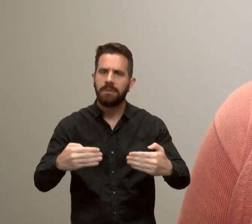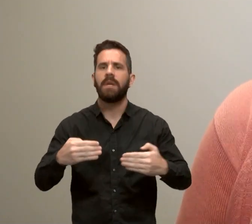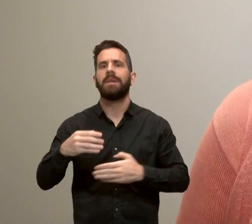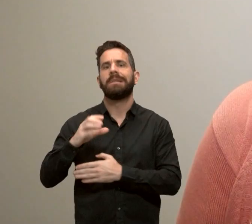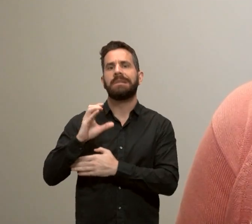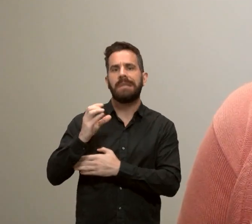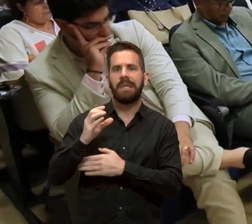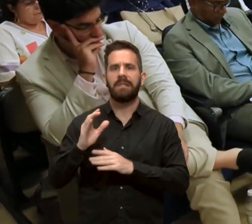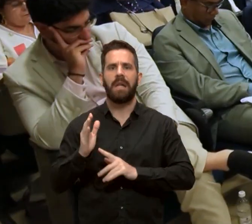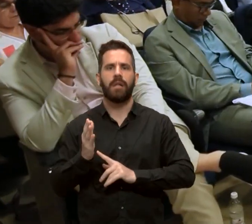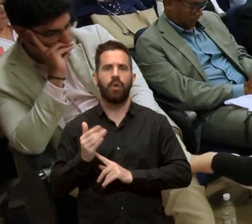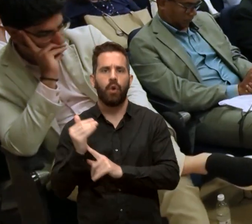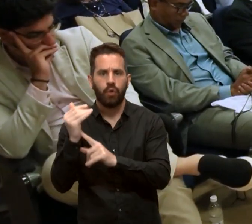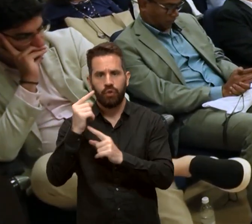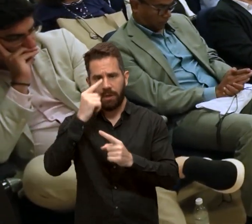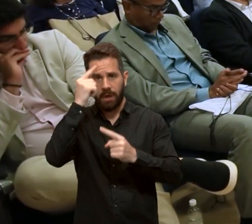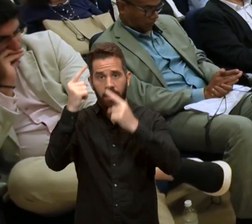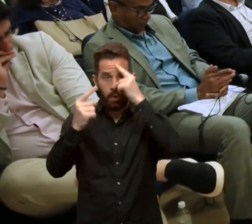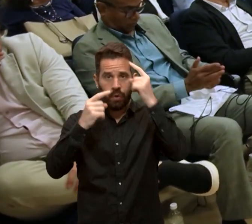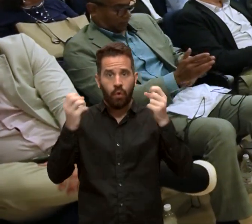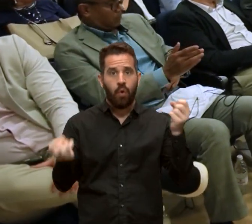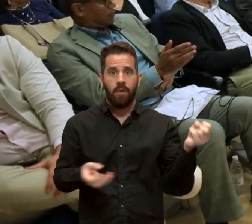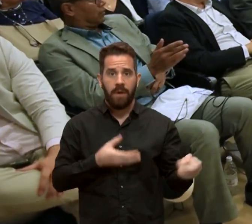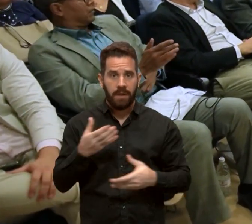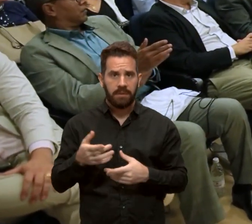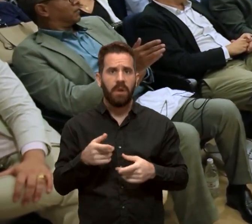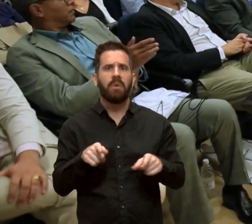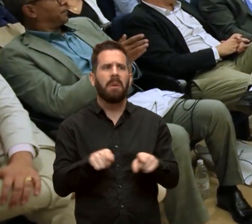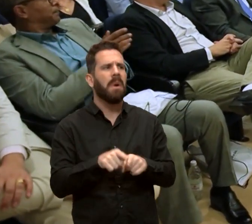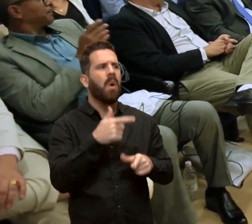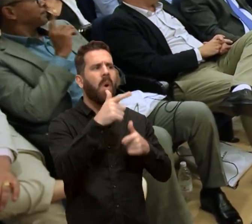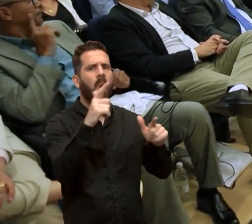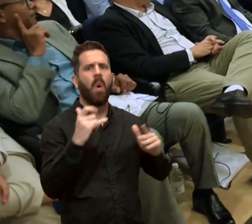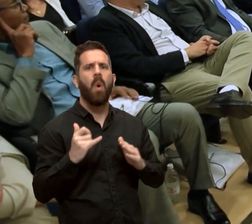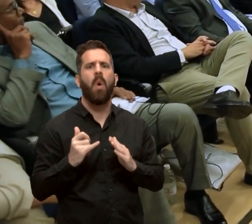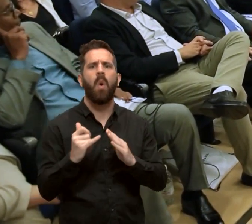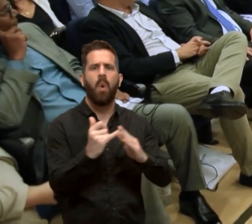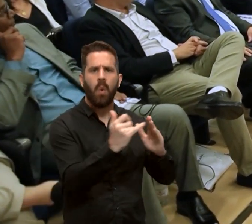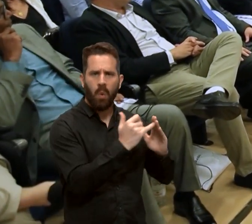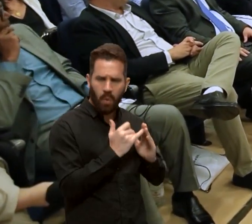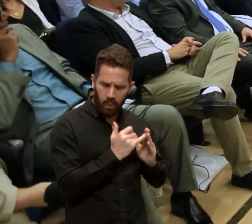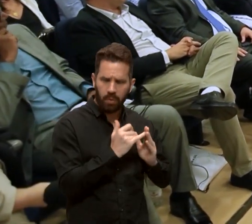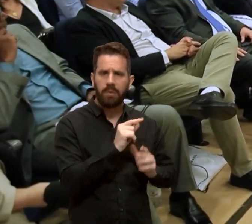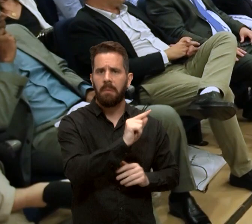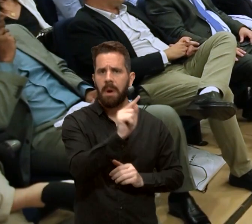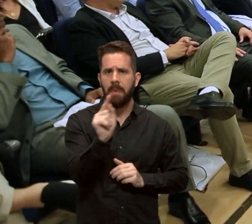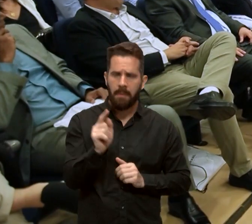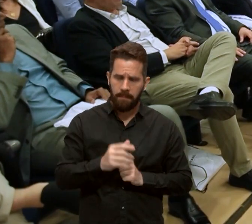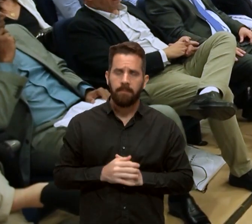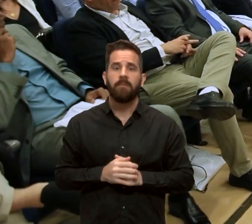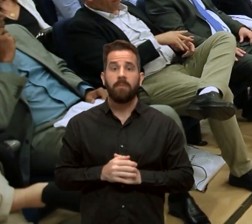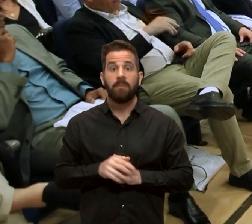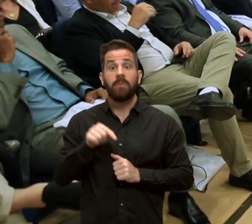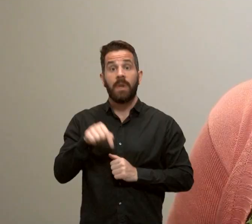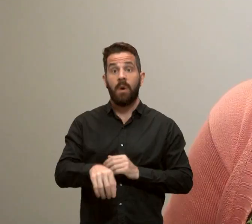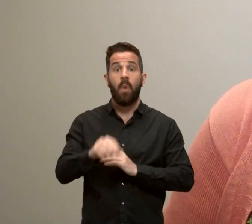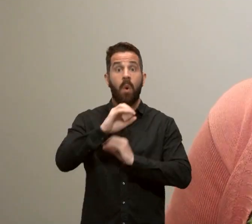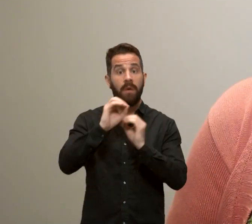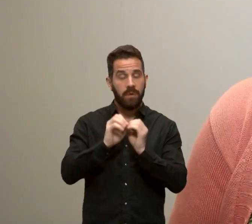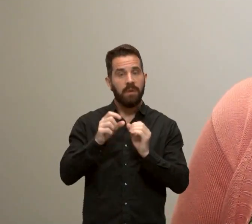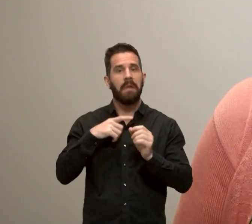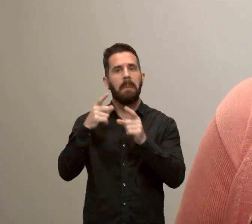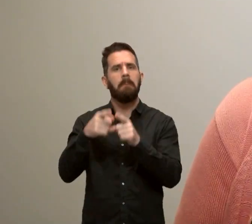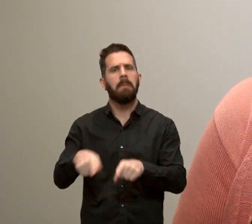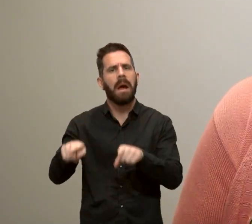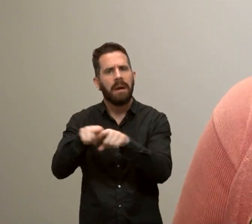Inovação, com outras instituições. A UFG, na verdade, ela entra nessa parceria como